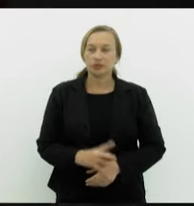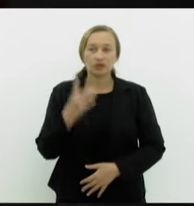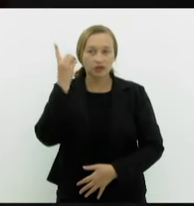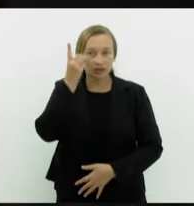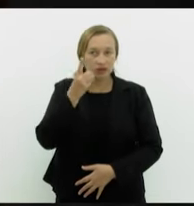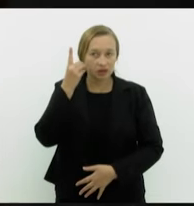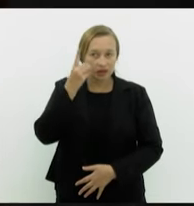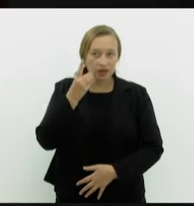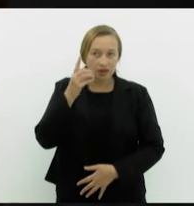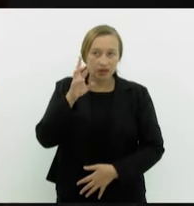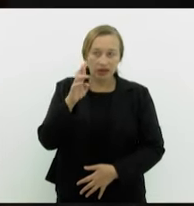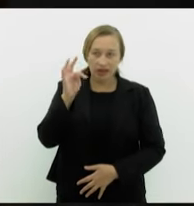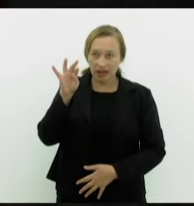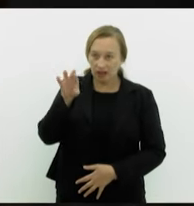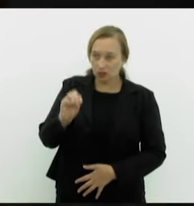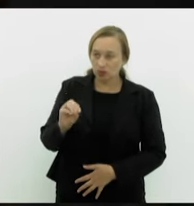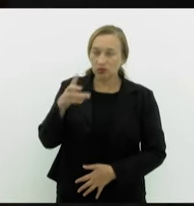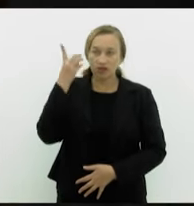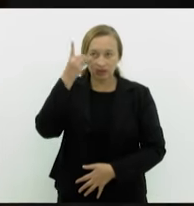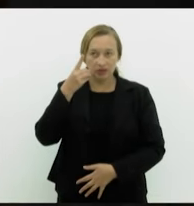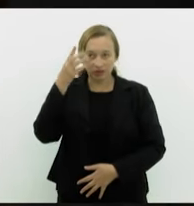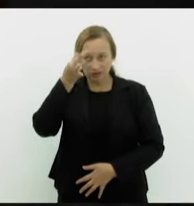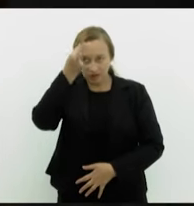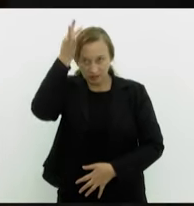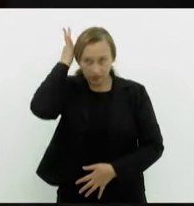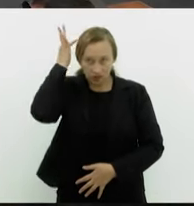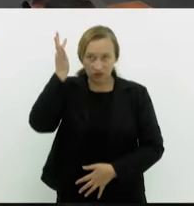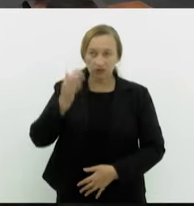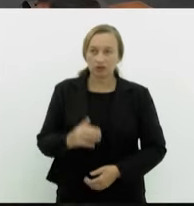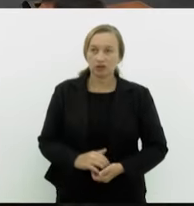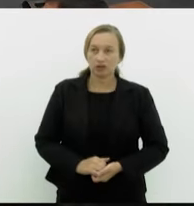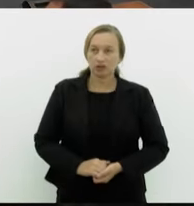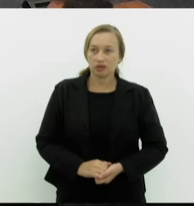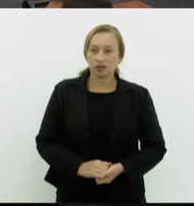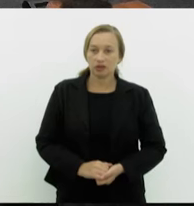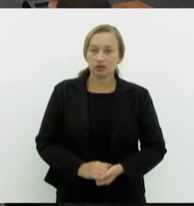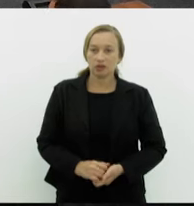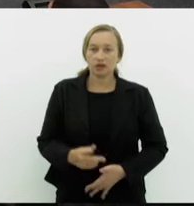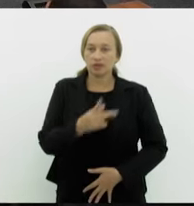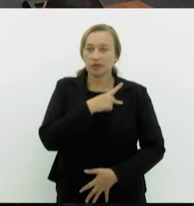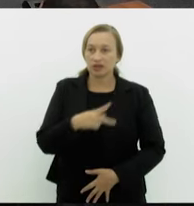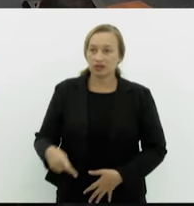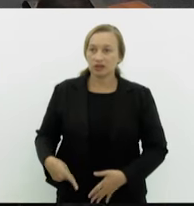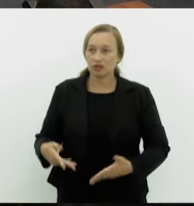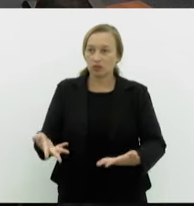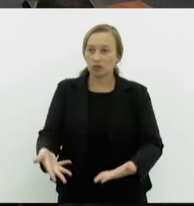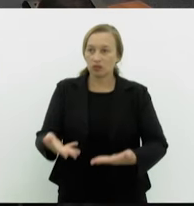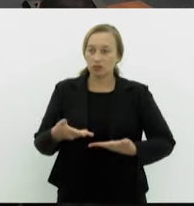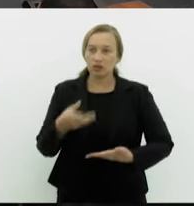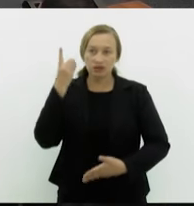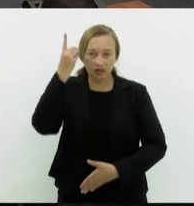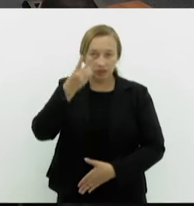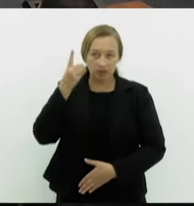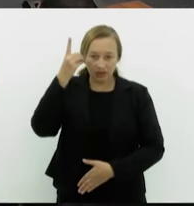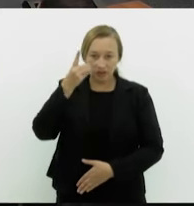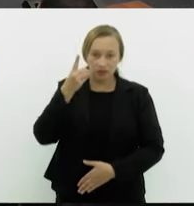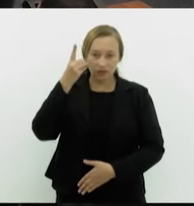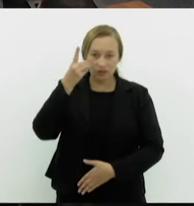Deputado Renato Miranda. Deputado Fred Pacheco, a presidência designa o deputado